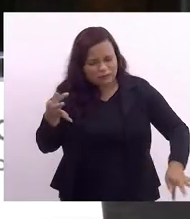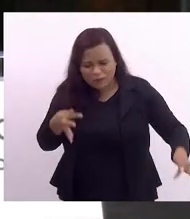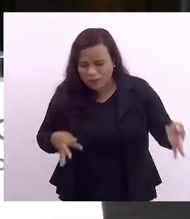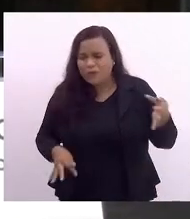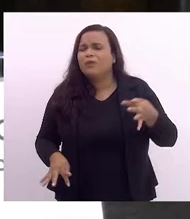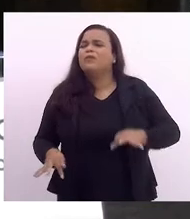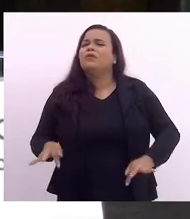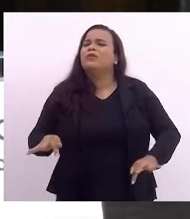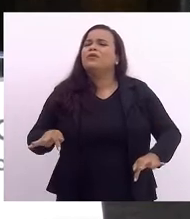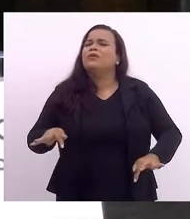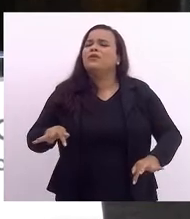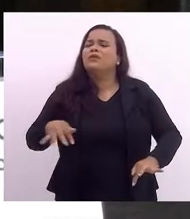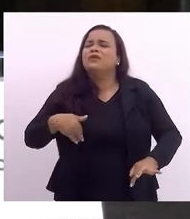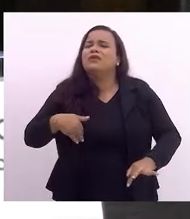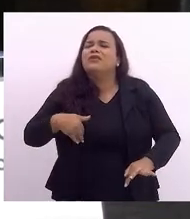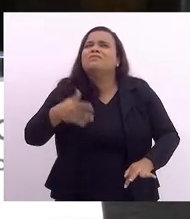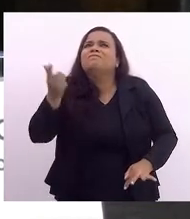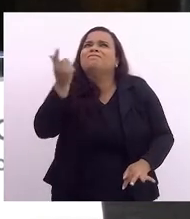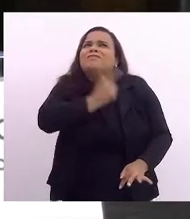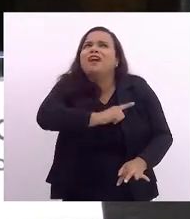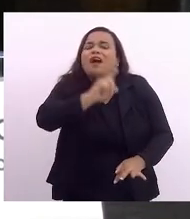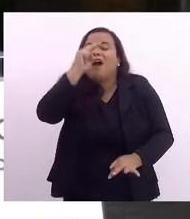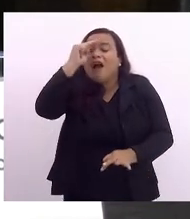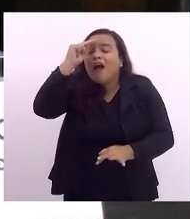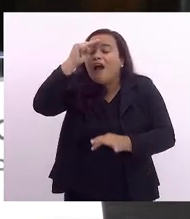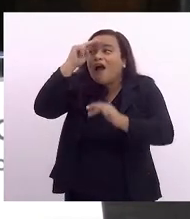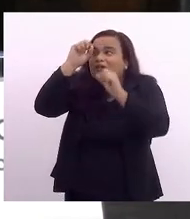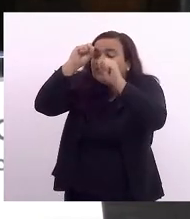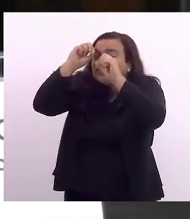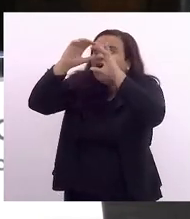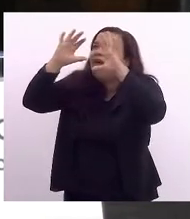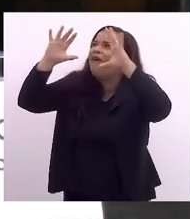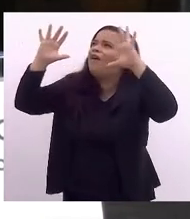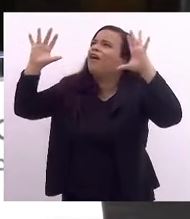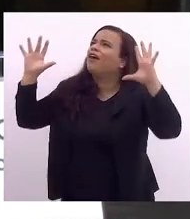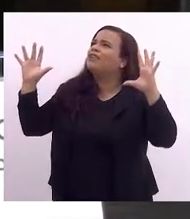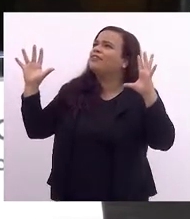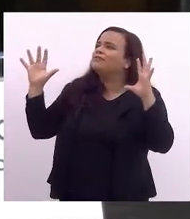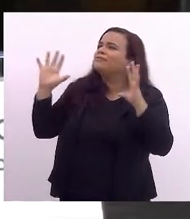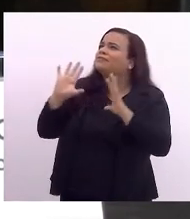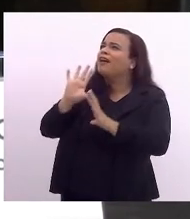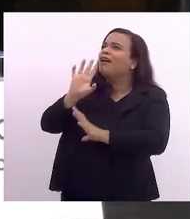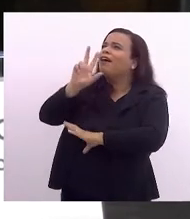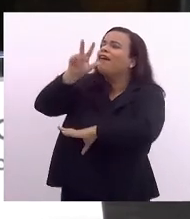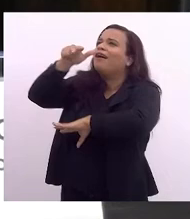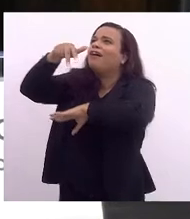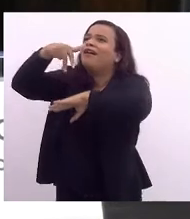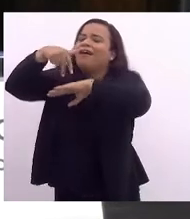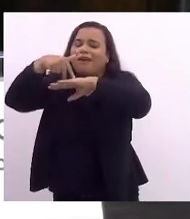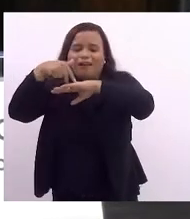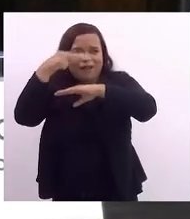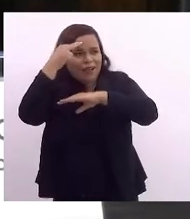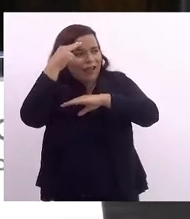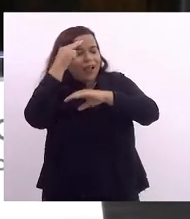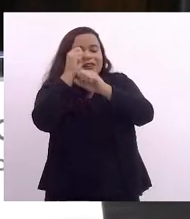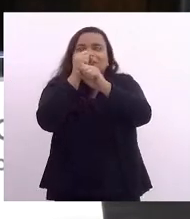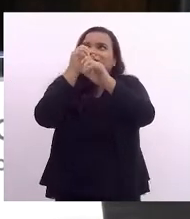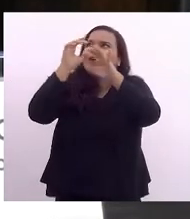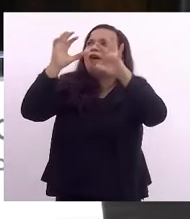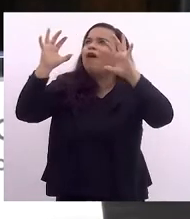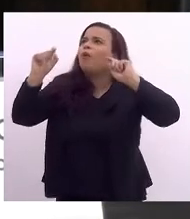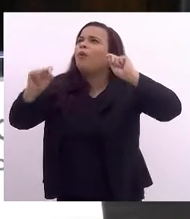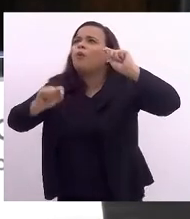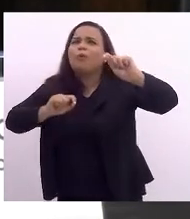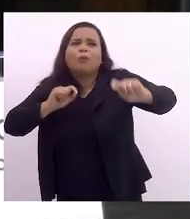nos restava sonhar. E em meio a esses sonhos, vocês